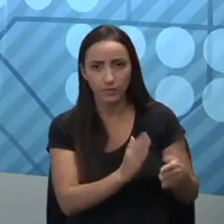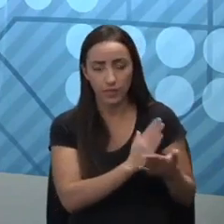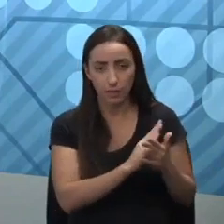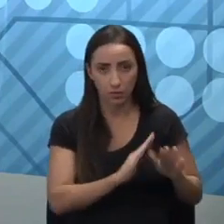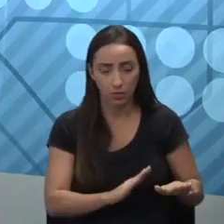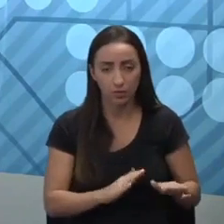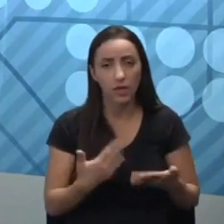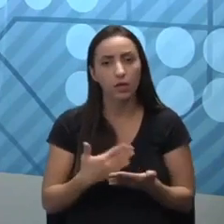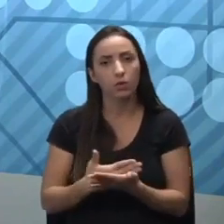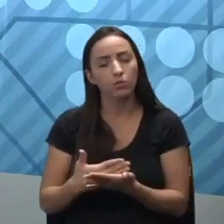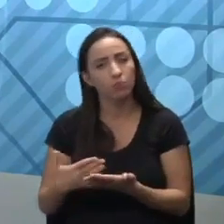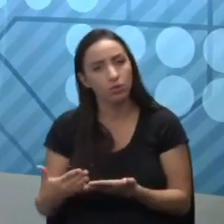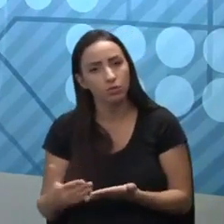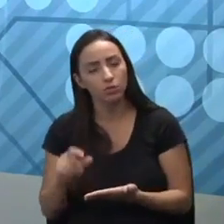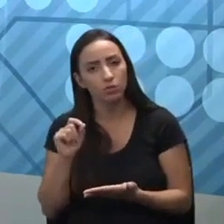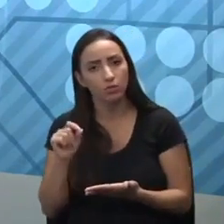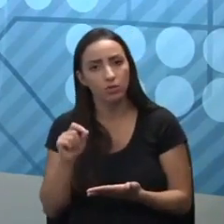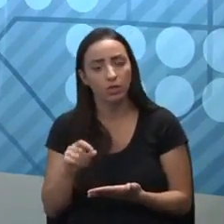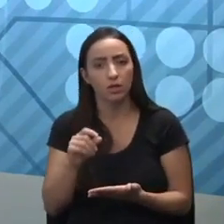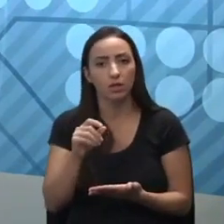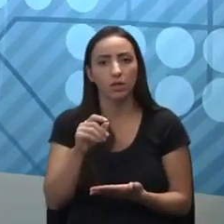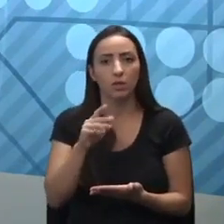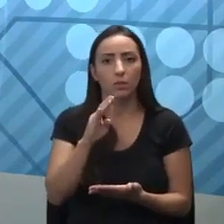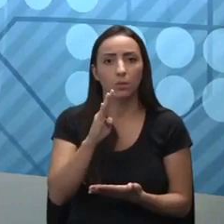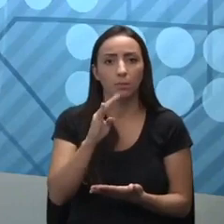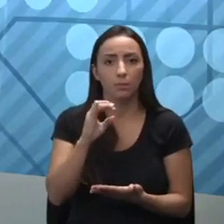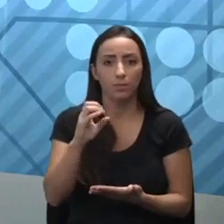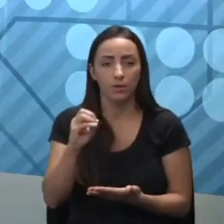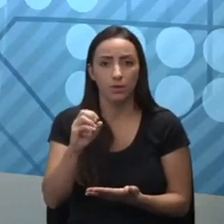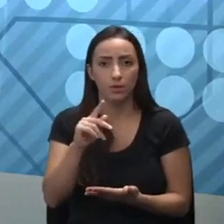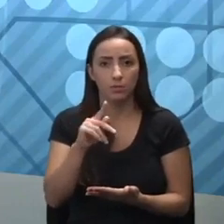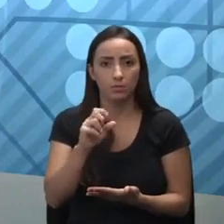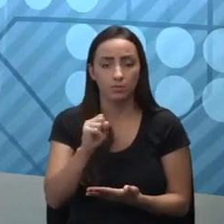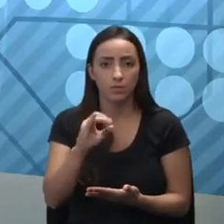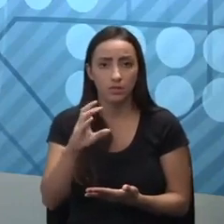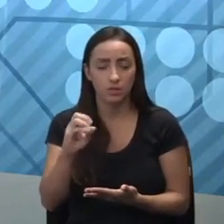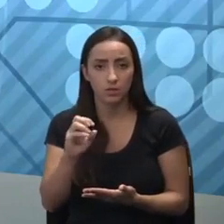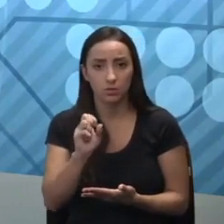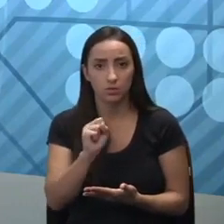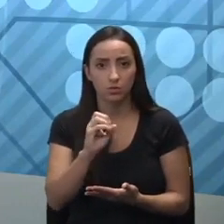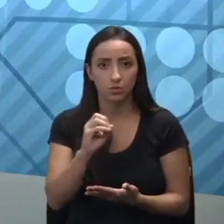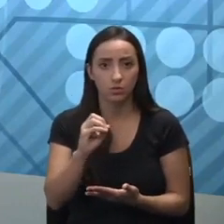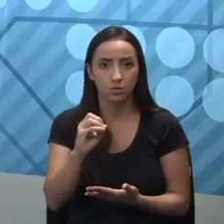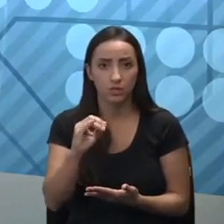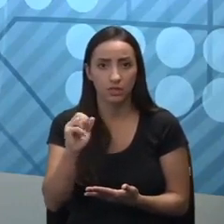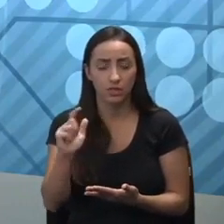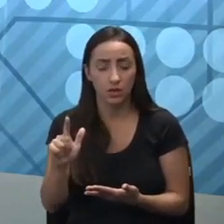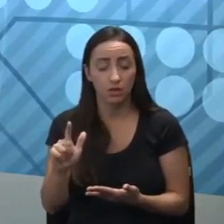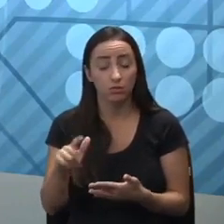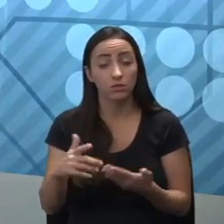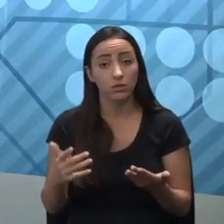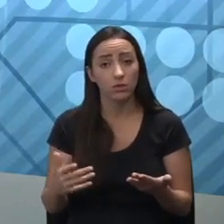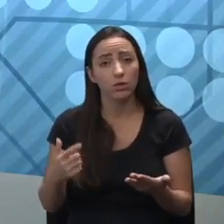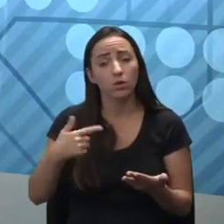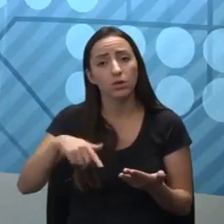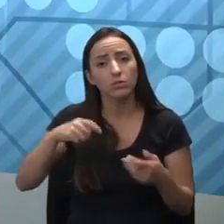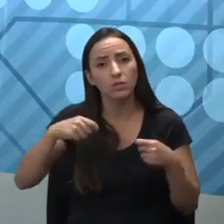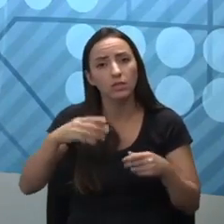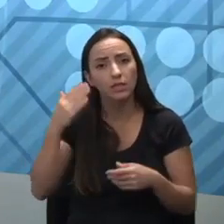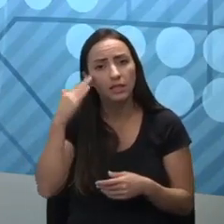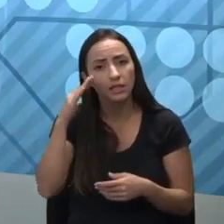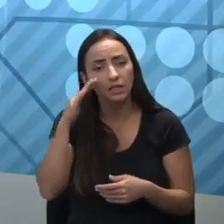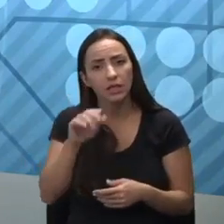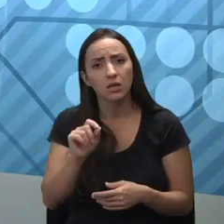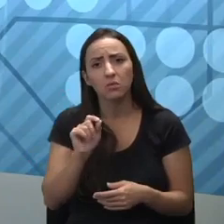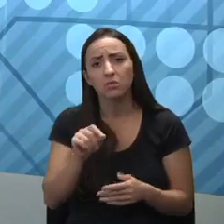que nós já vimos nas nossas duas teleaulas. Assim, né, nós precisamos entender qual é a concepção de saúde, e